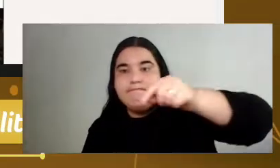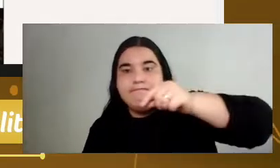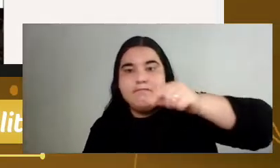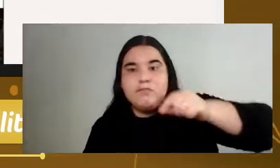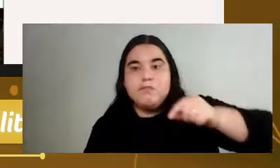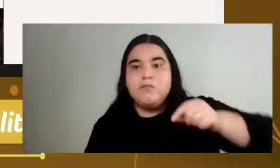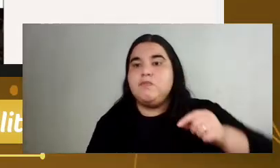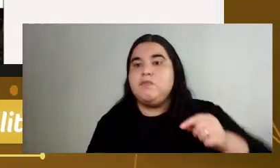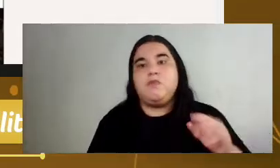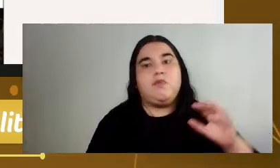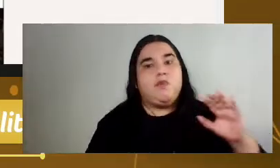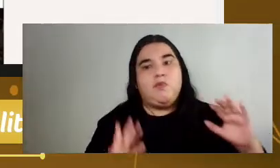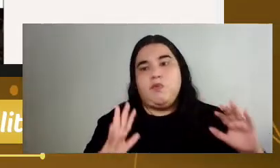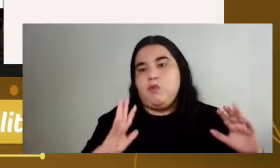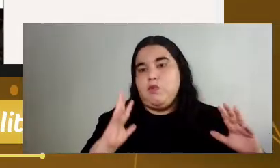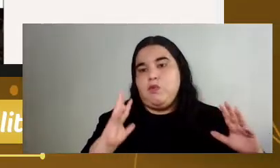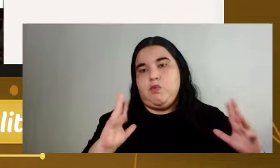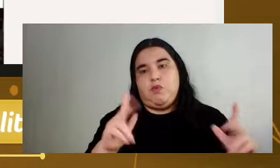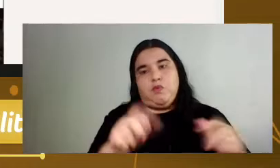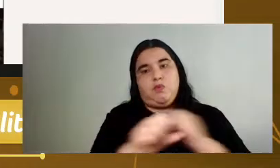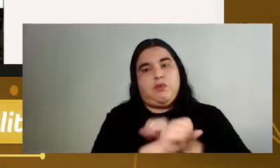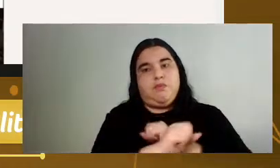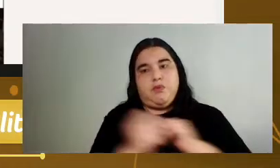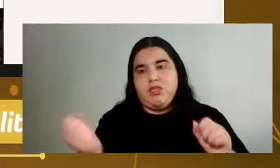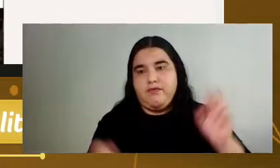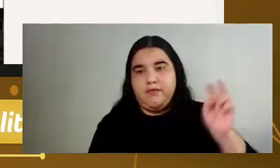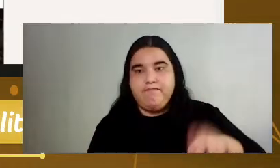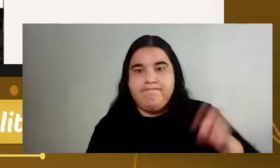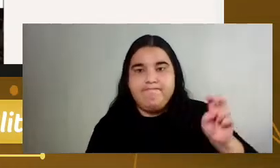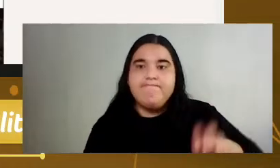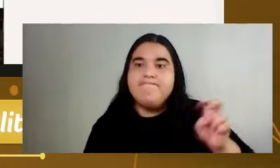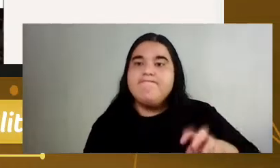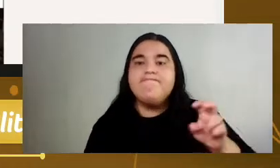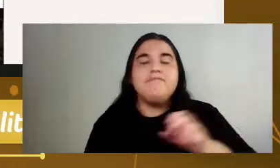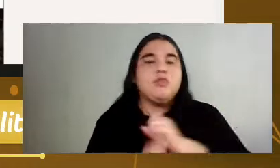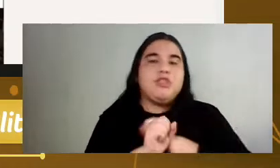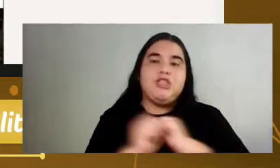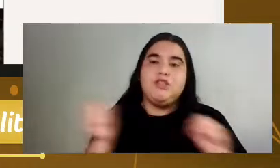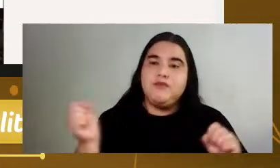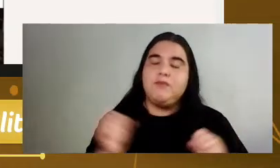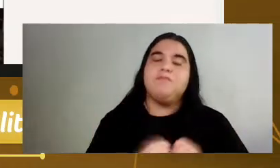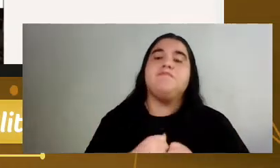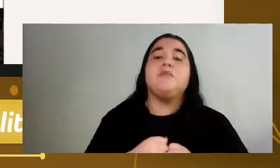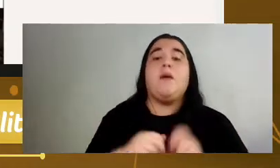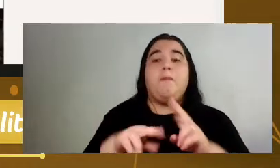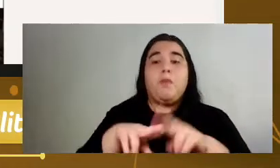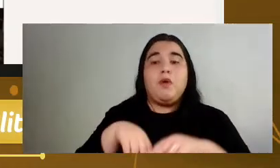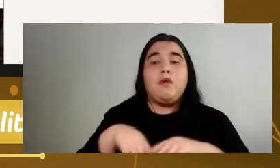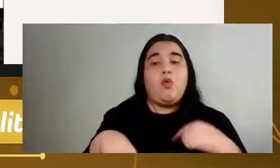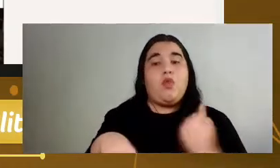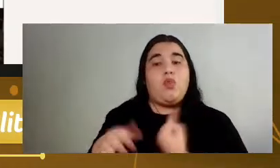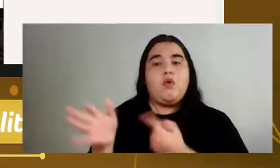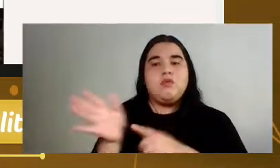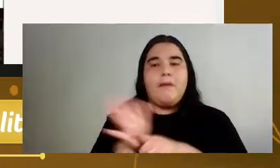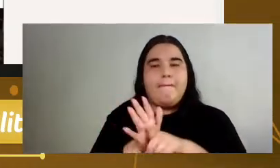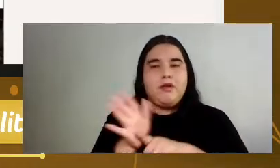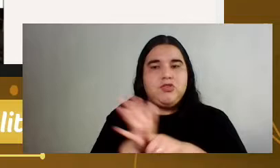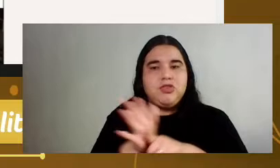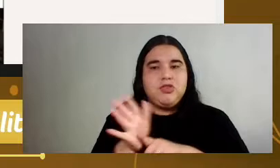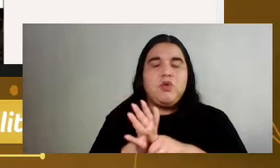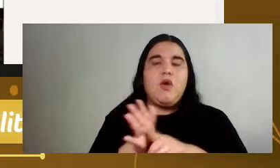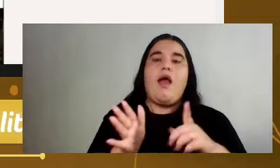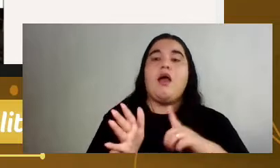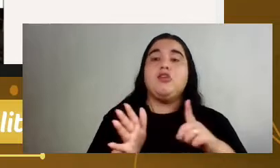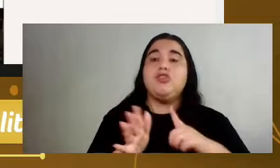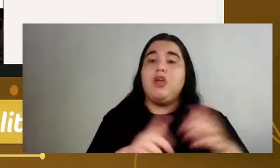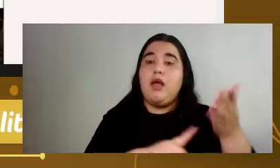andando sobre todas essas áreas, né? Então a gente pesquisou e a tecnologia de imagem satélite